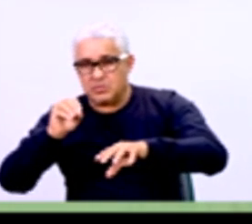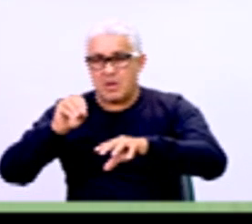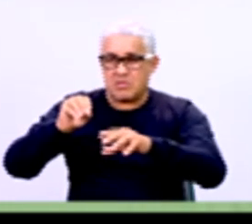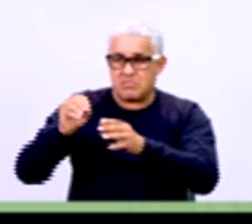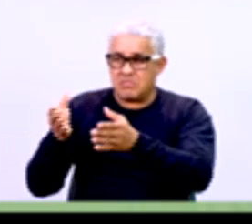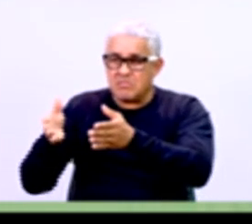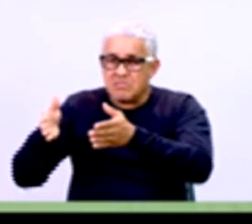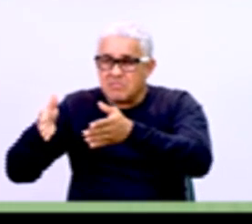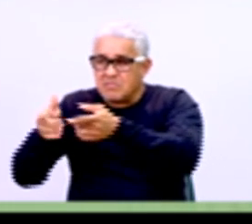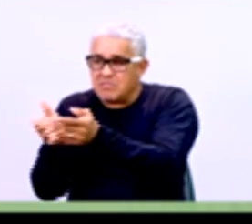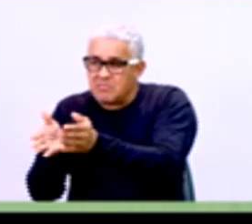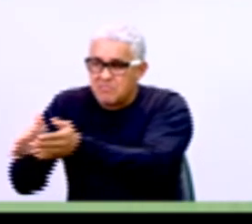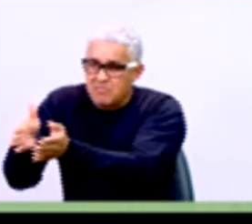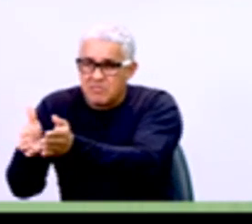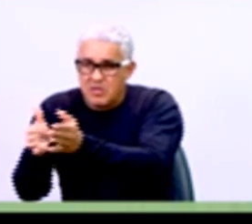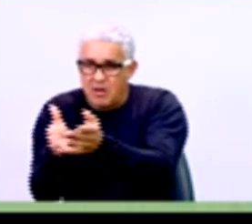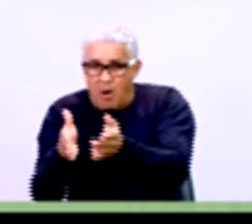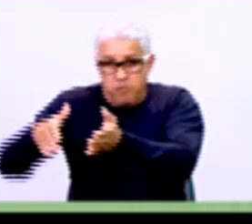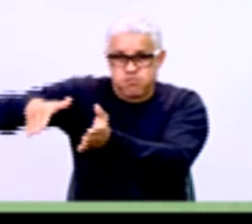representado por